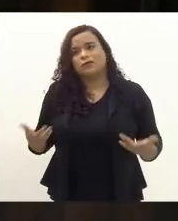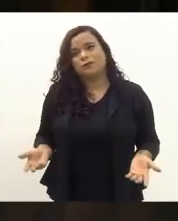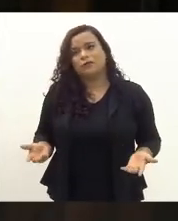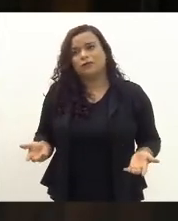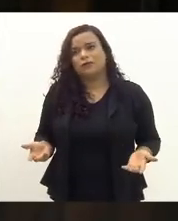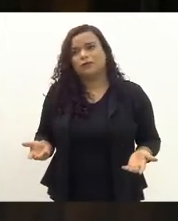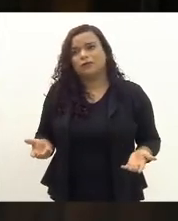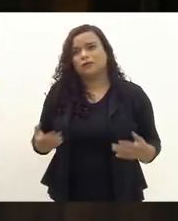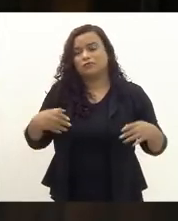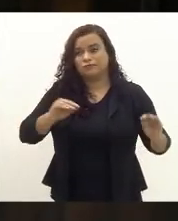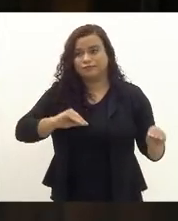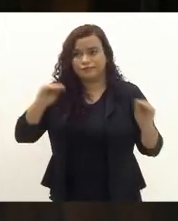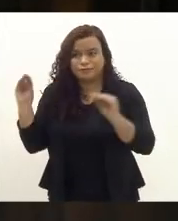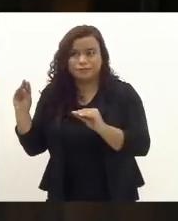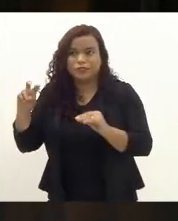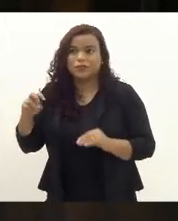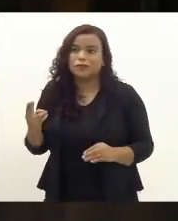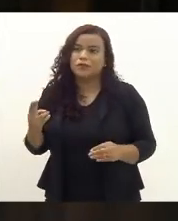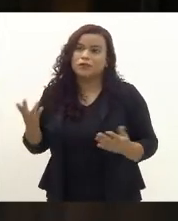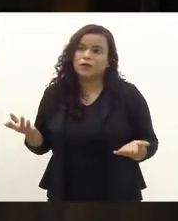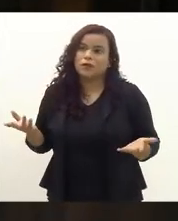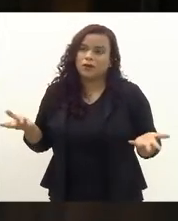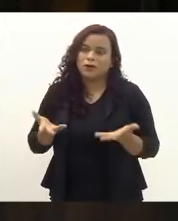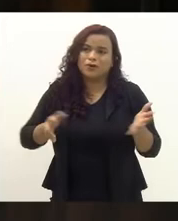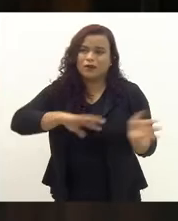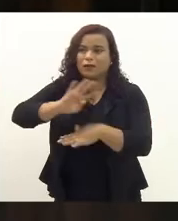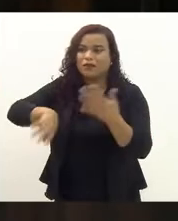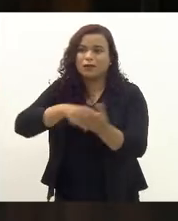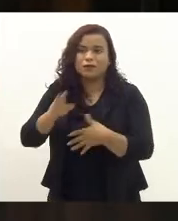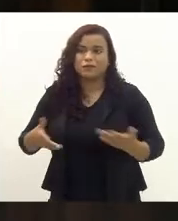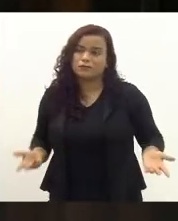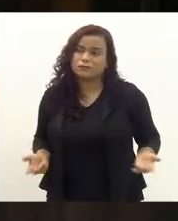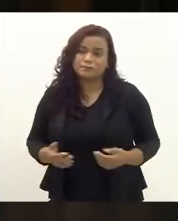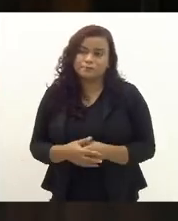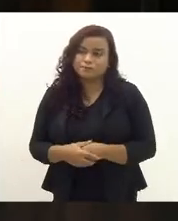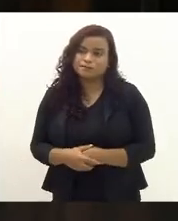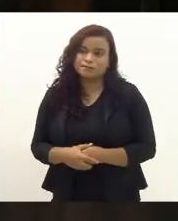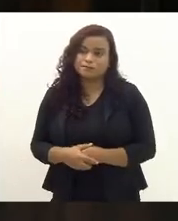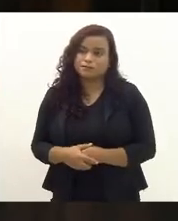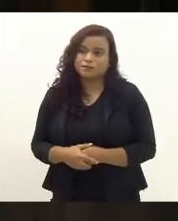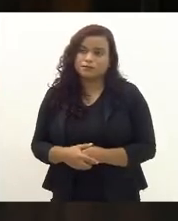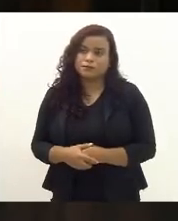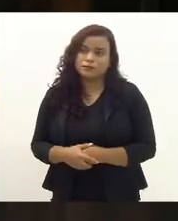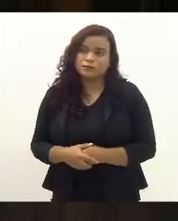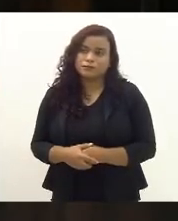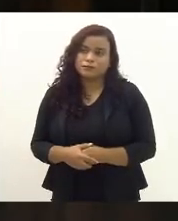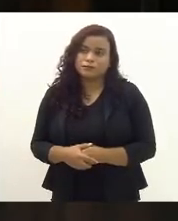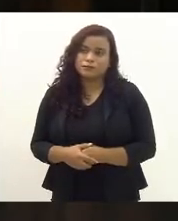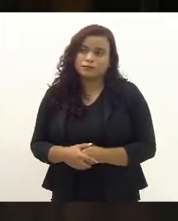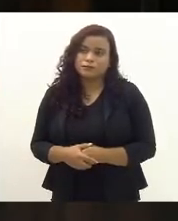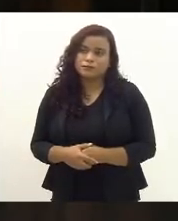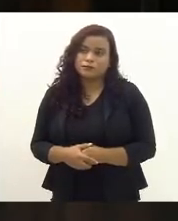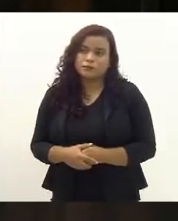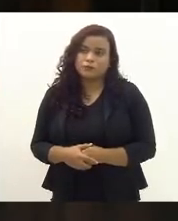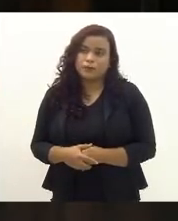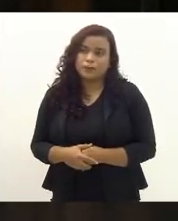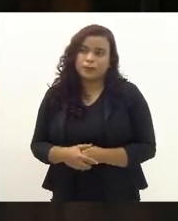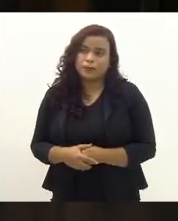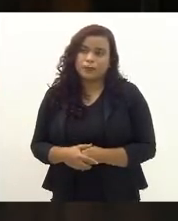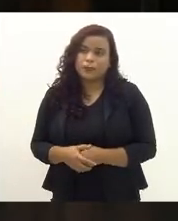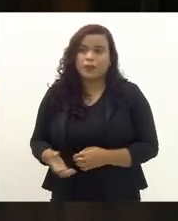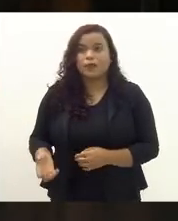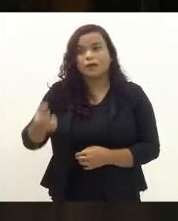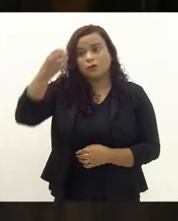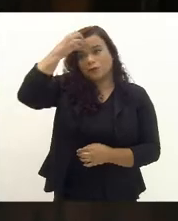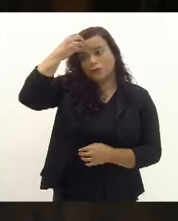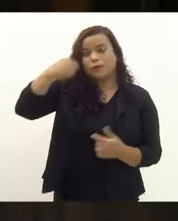e fechar a perder o controle Vitão é um dos culpados e se